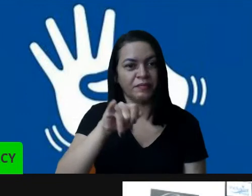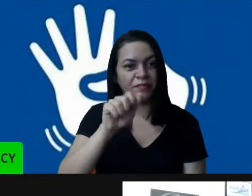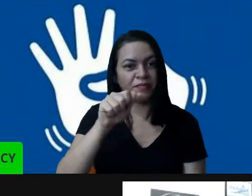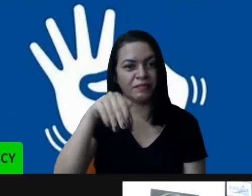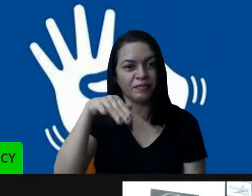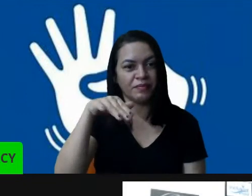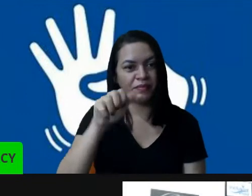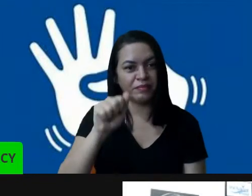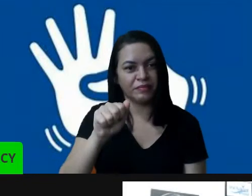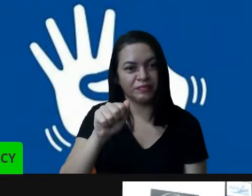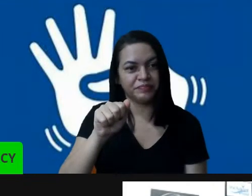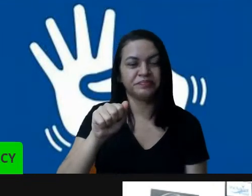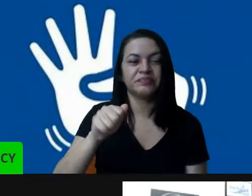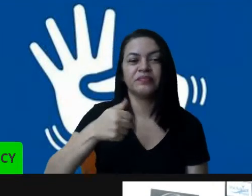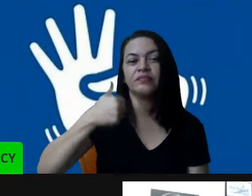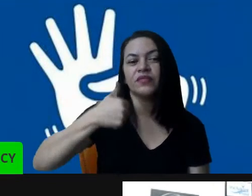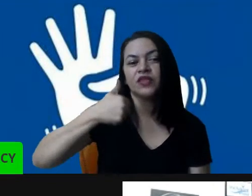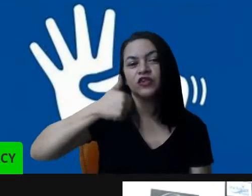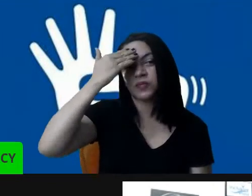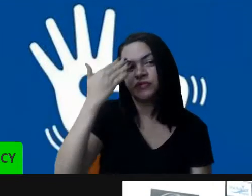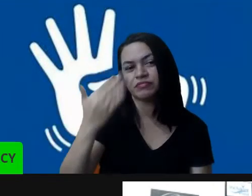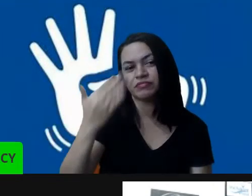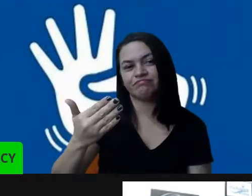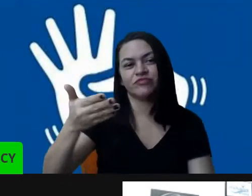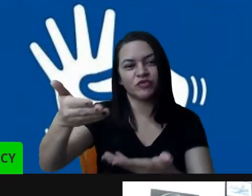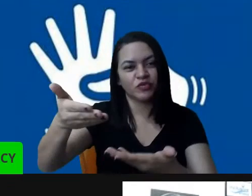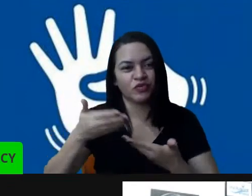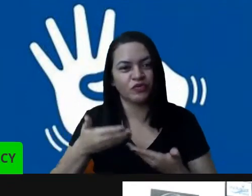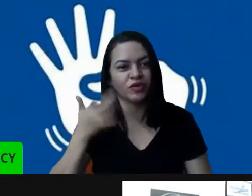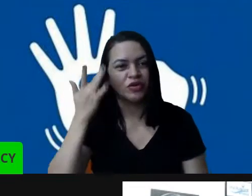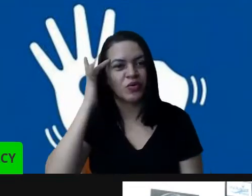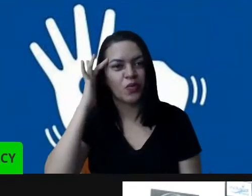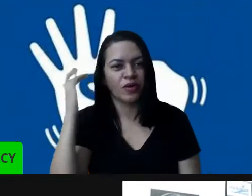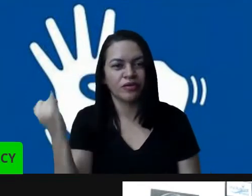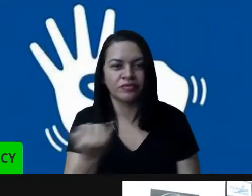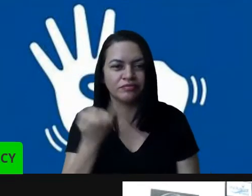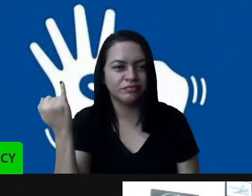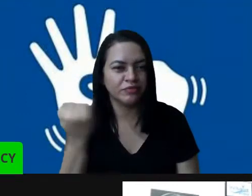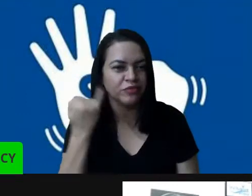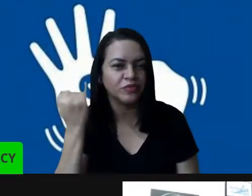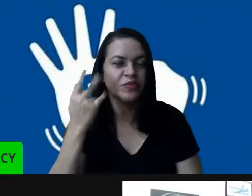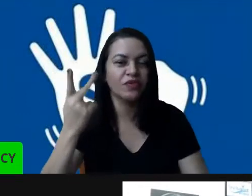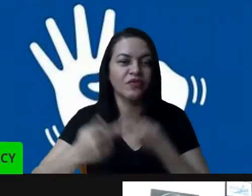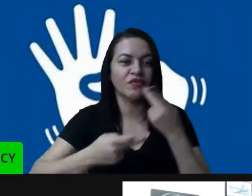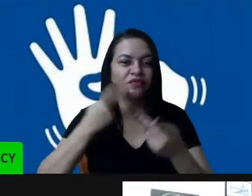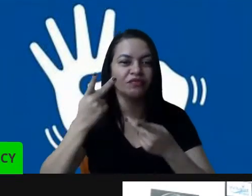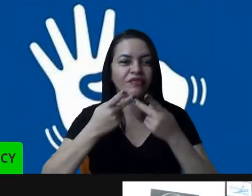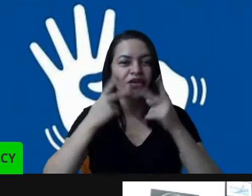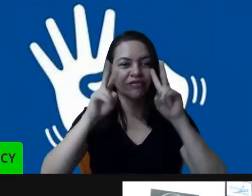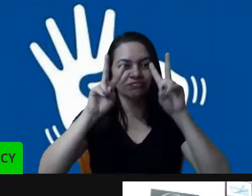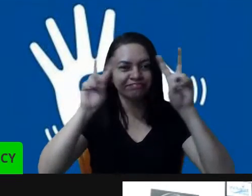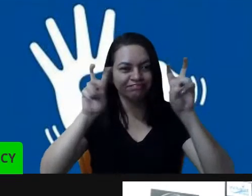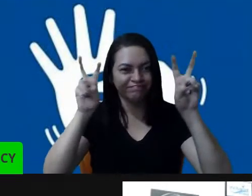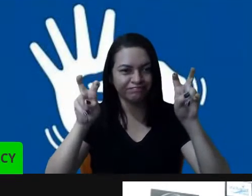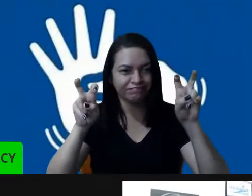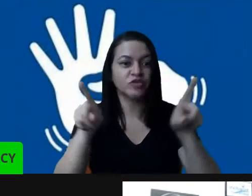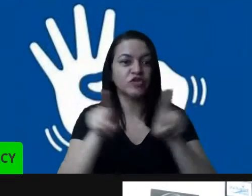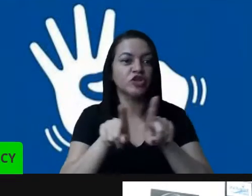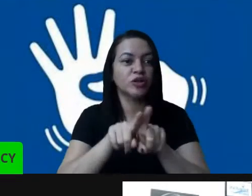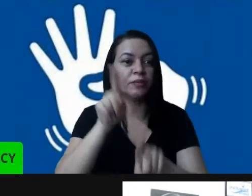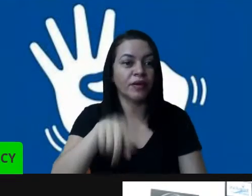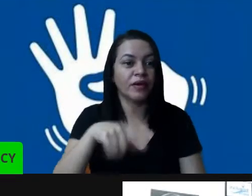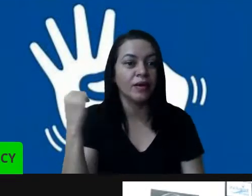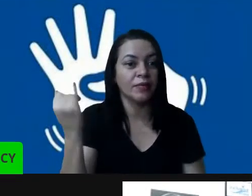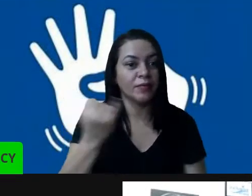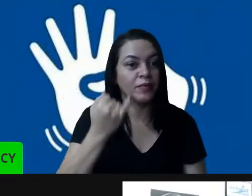por participar desse momento. Eu acho importantíssimo a gente falar sobre isso. E é importante também a gente destacar